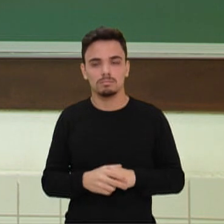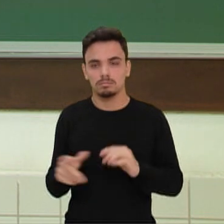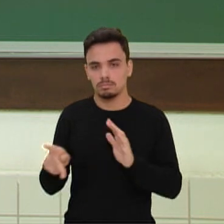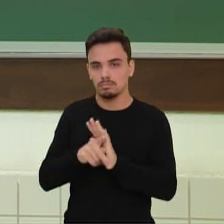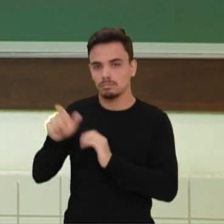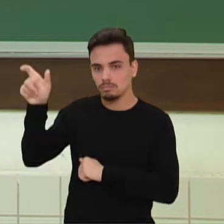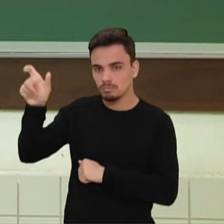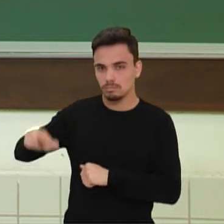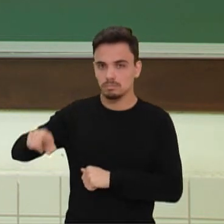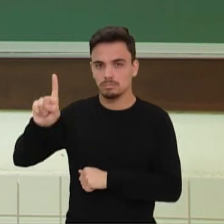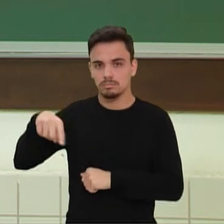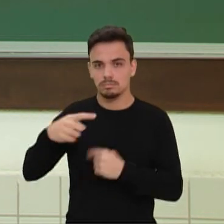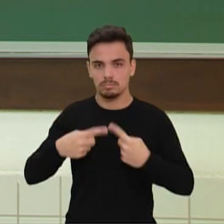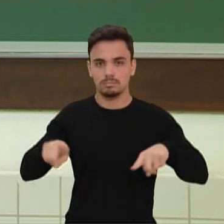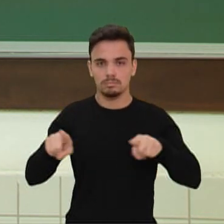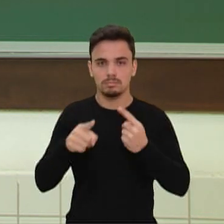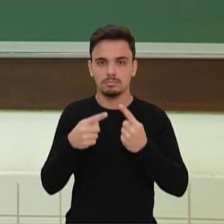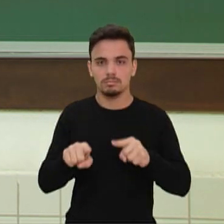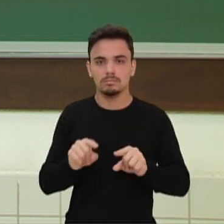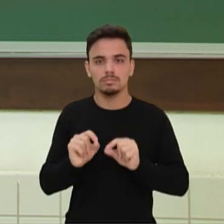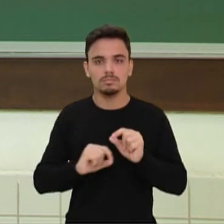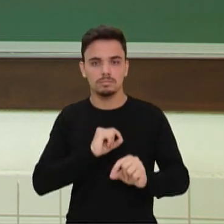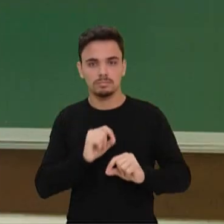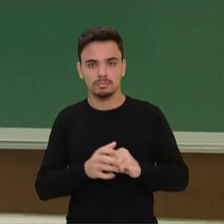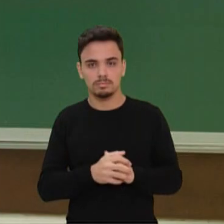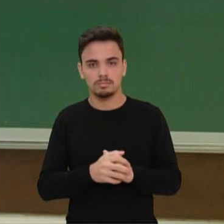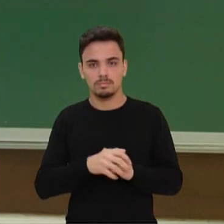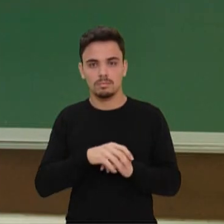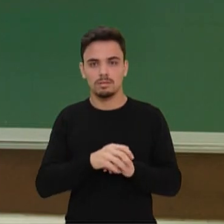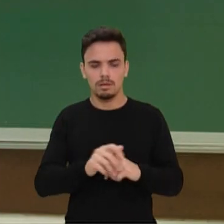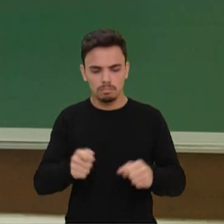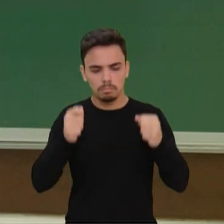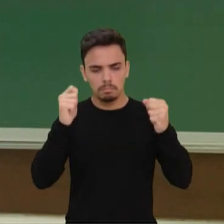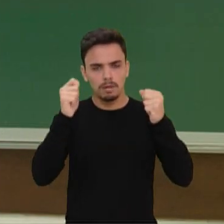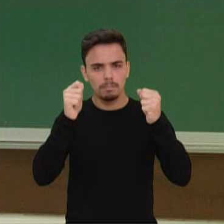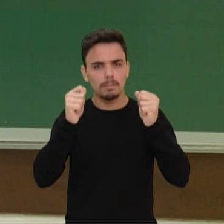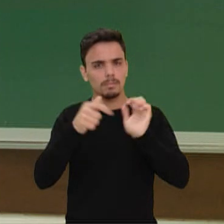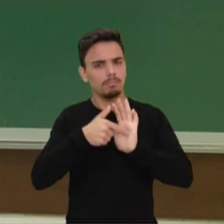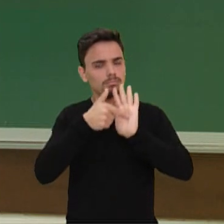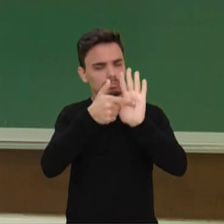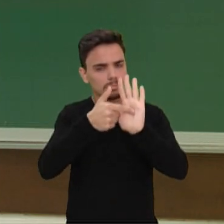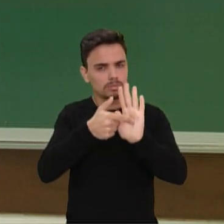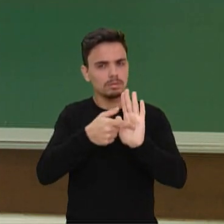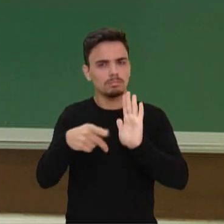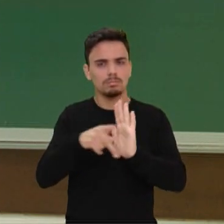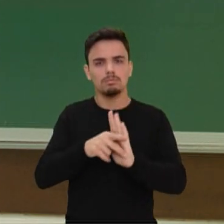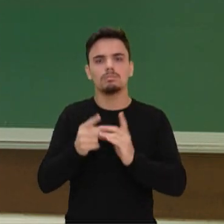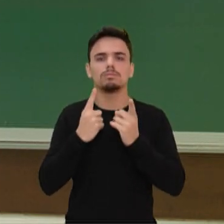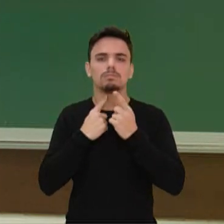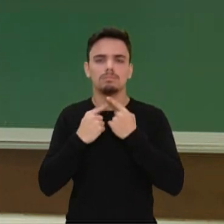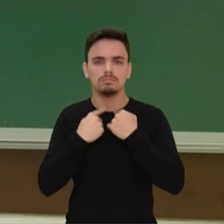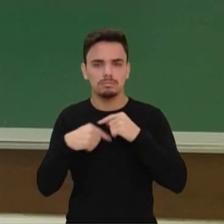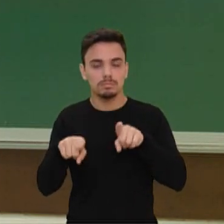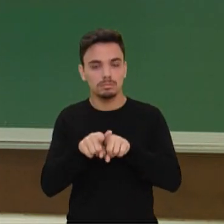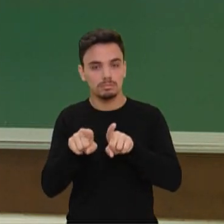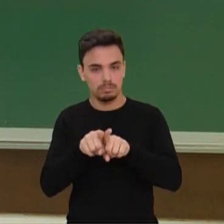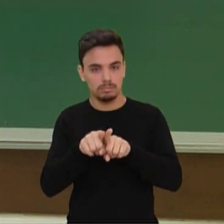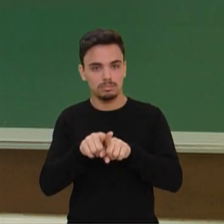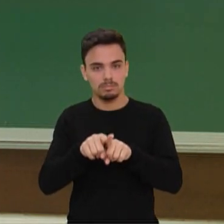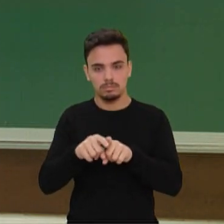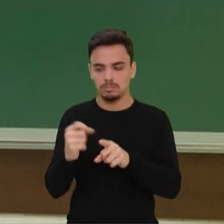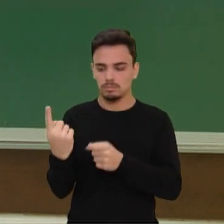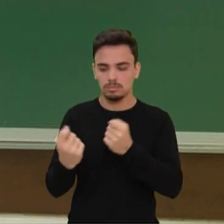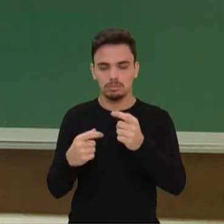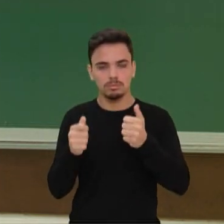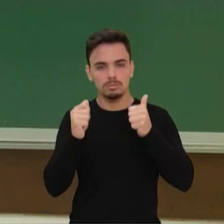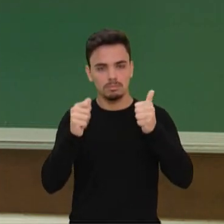Schopenhauer, a música seria a manifestação mais visível da vontade. Uma das manifestações